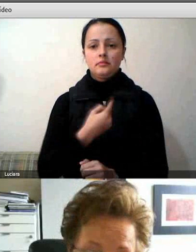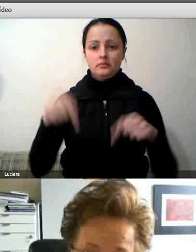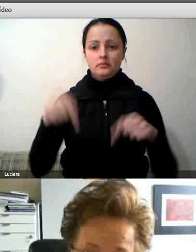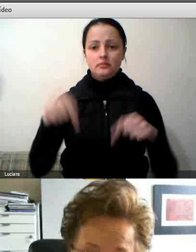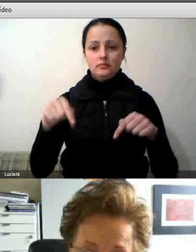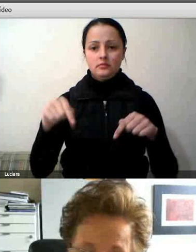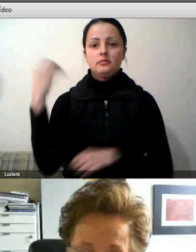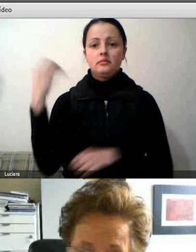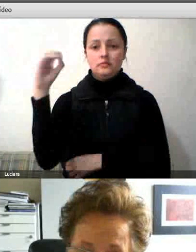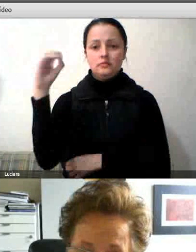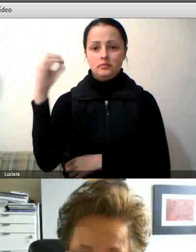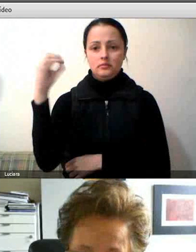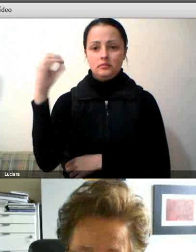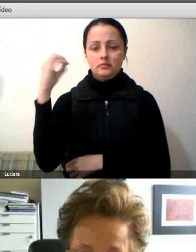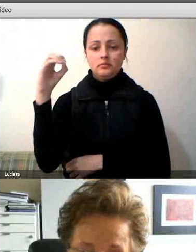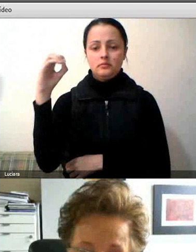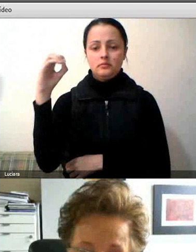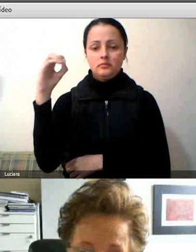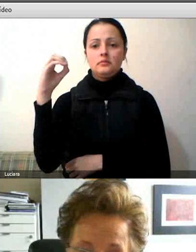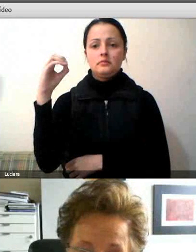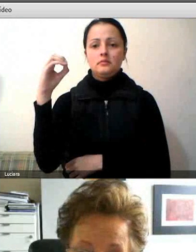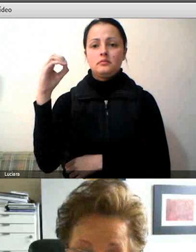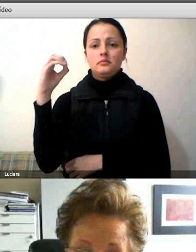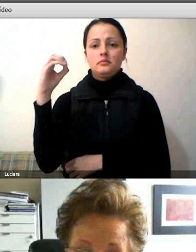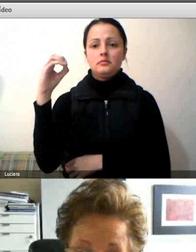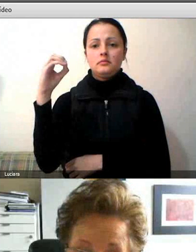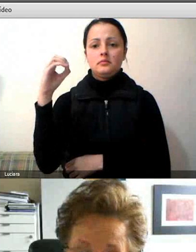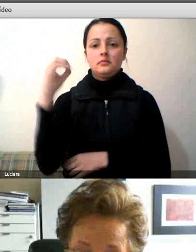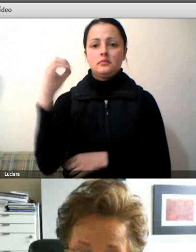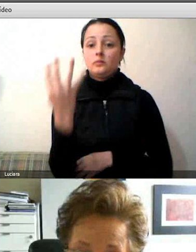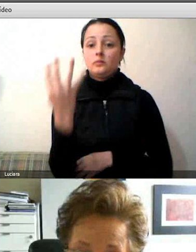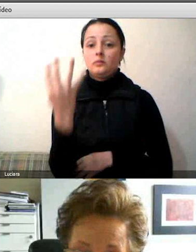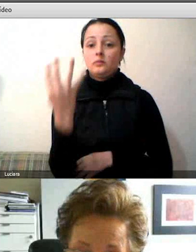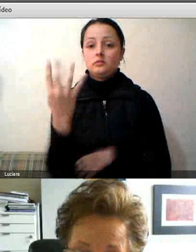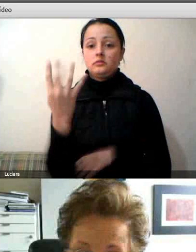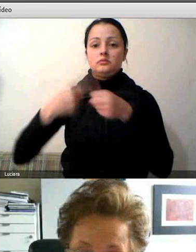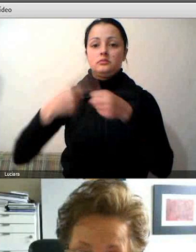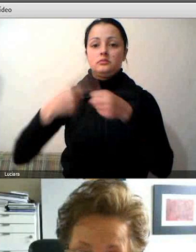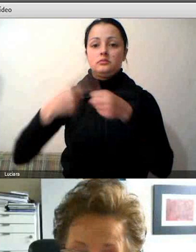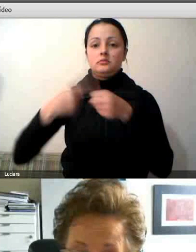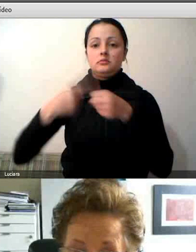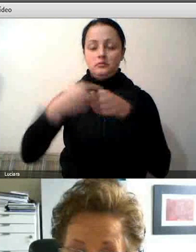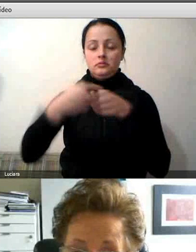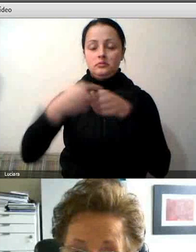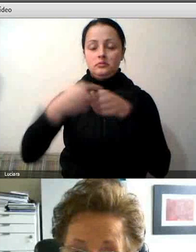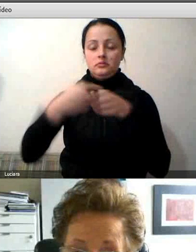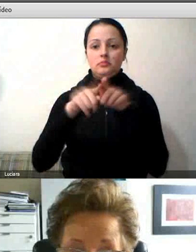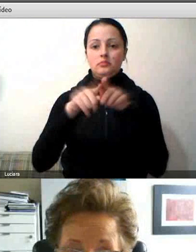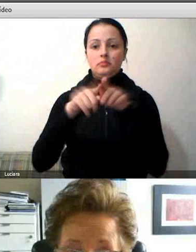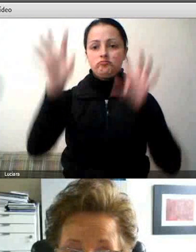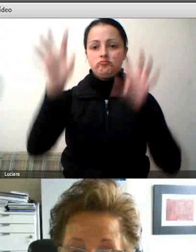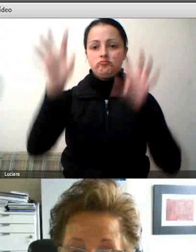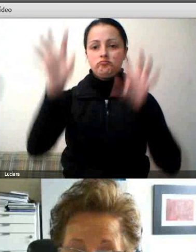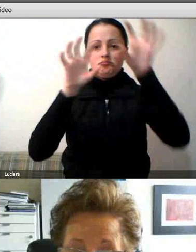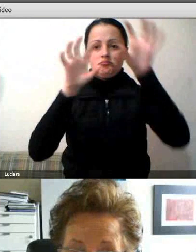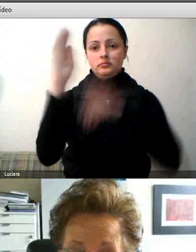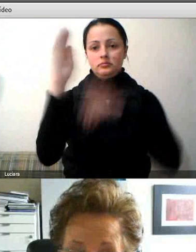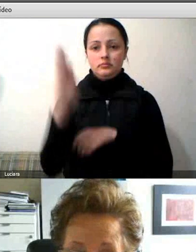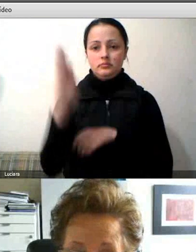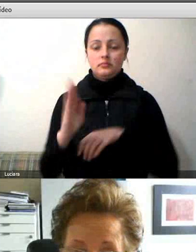acompanhando mais 4 cidades no Brasil, desenvolvemos um projeto exploratório